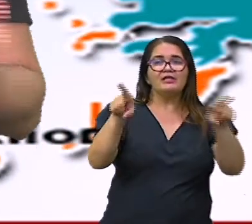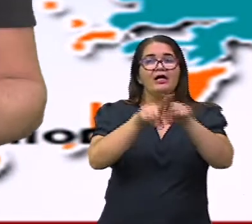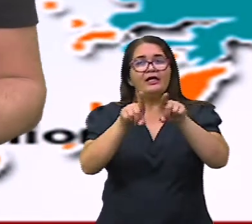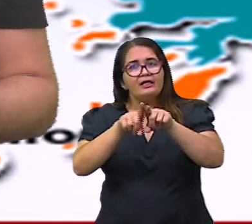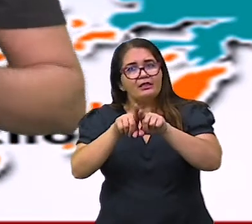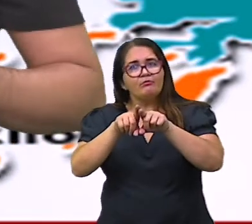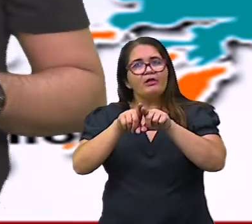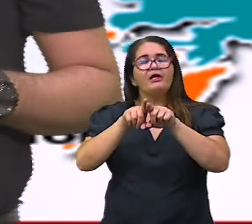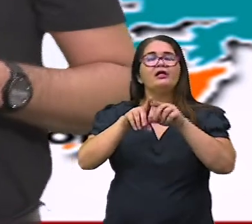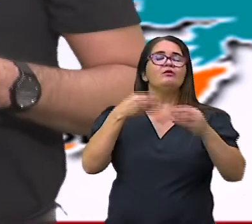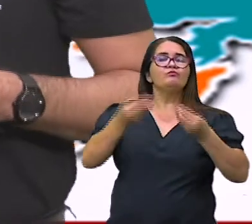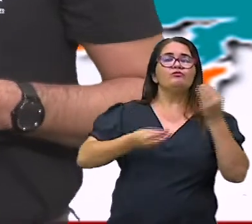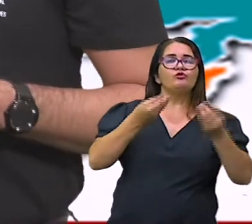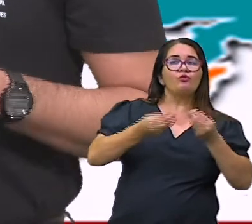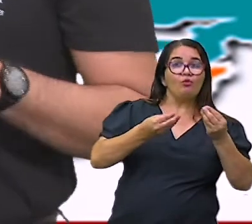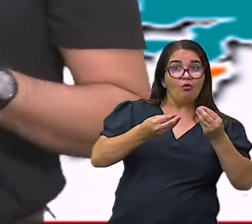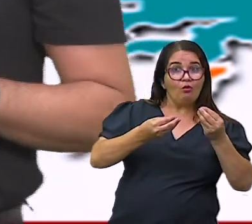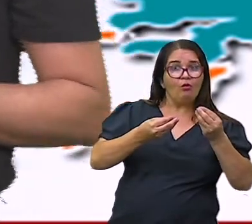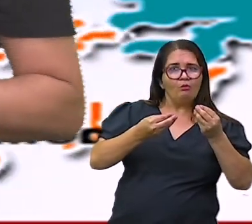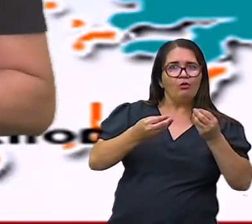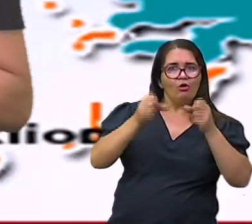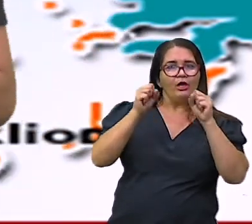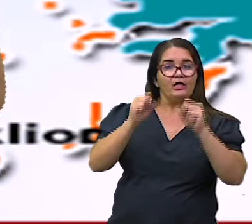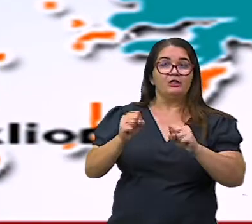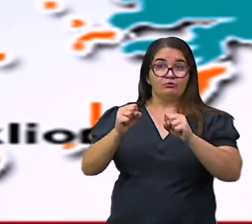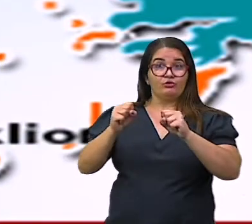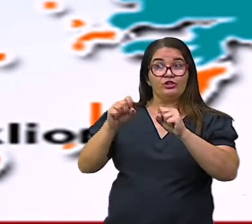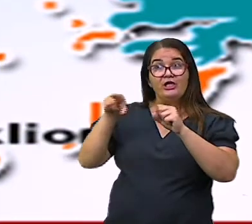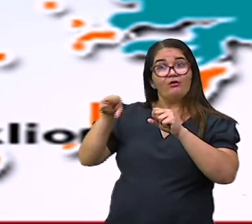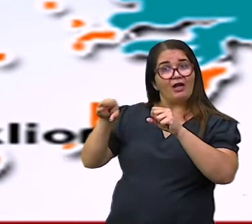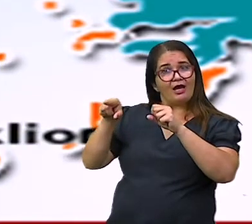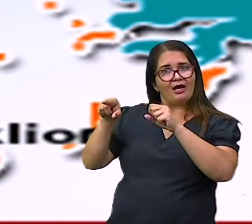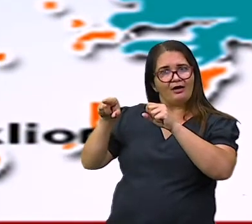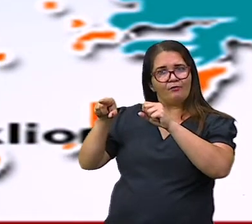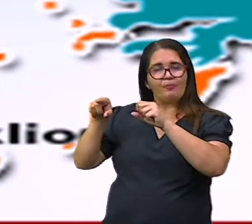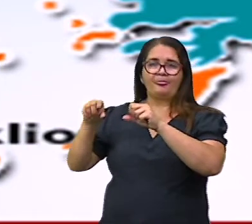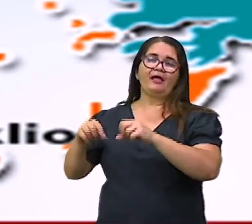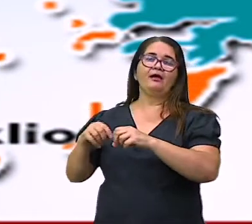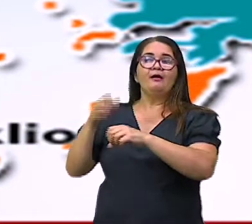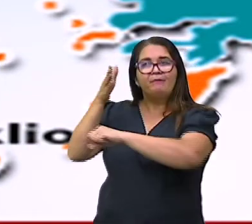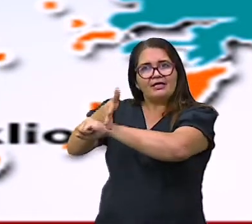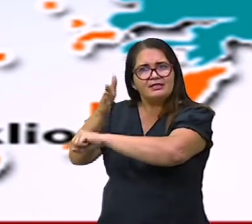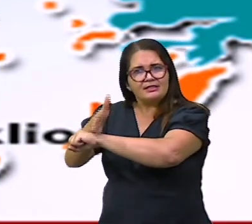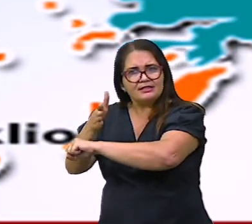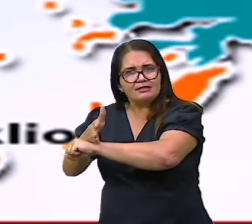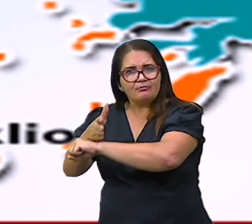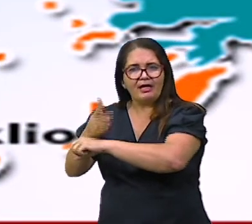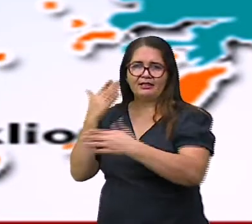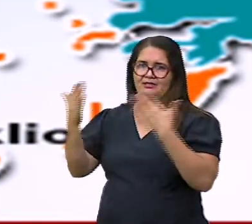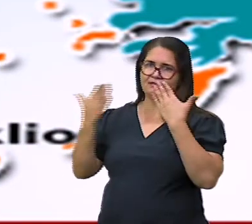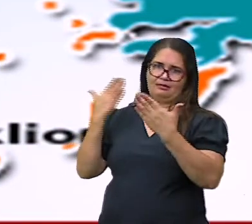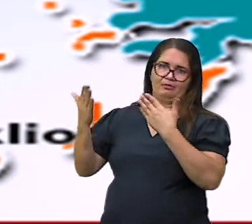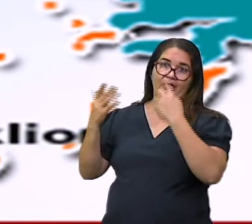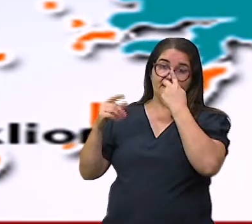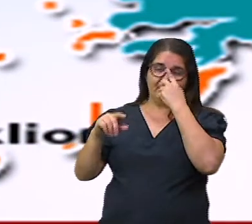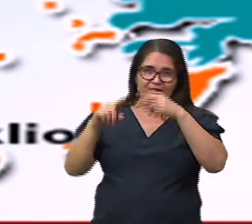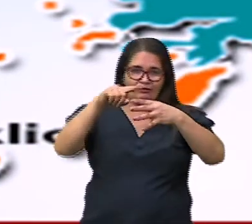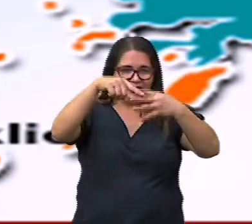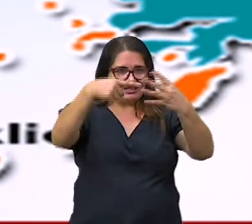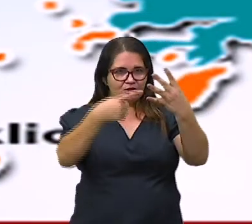E, além disso, possuíam dois modelos de polis absolutamente distintos um do outro. Em